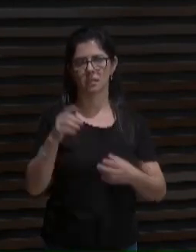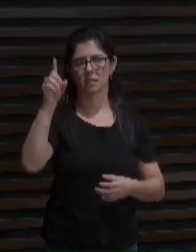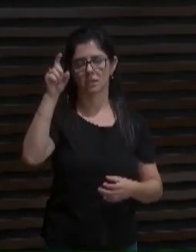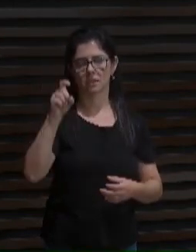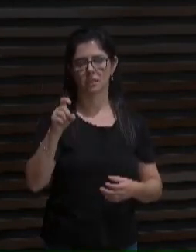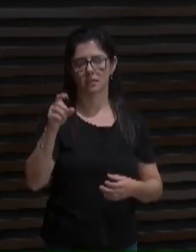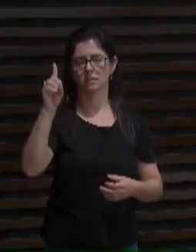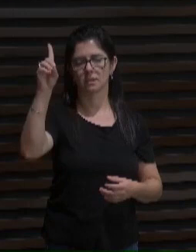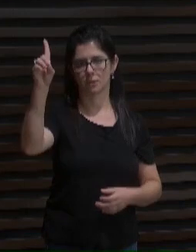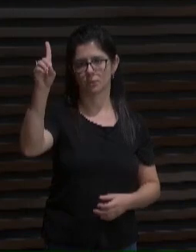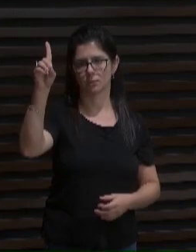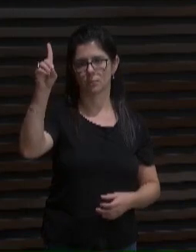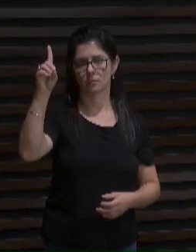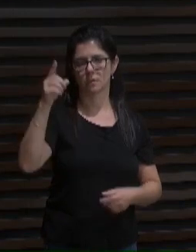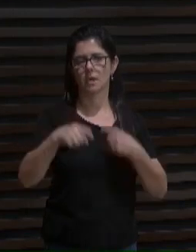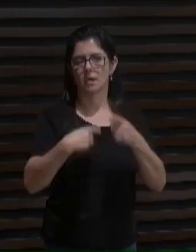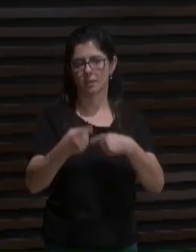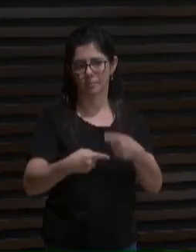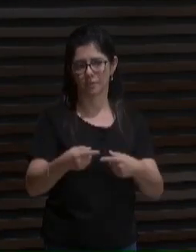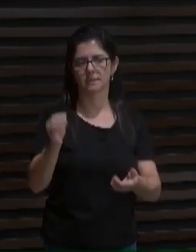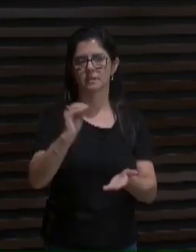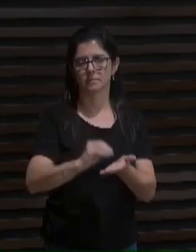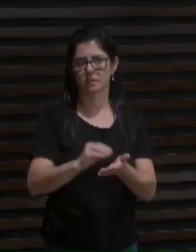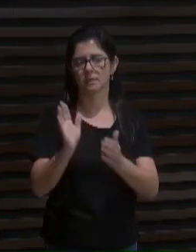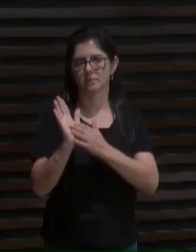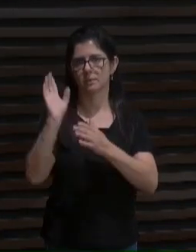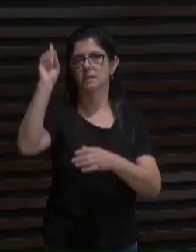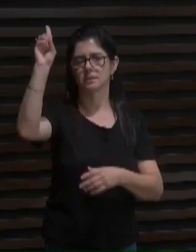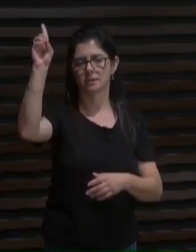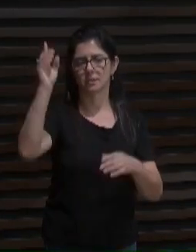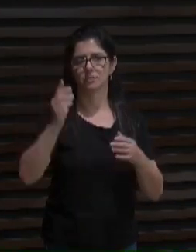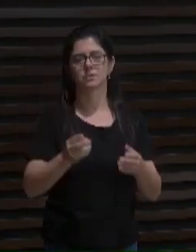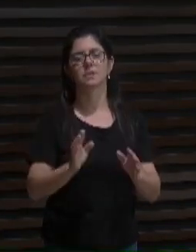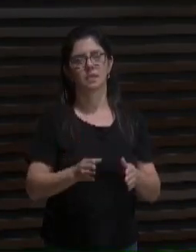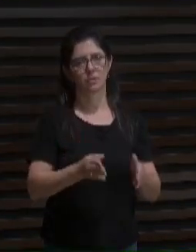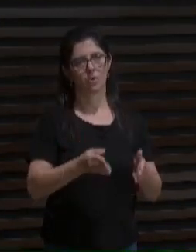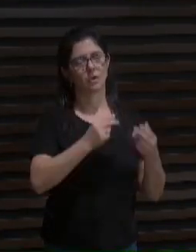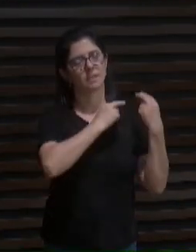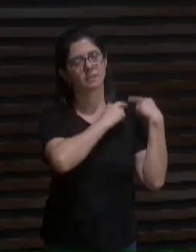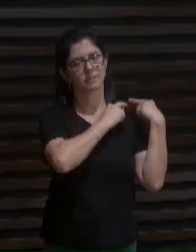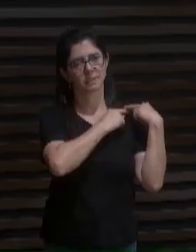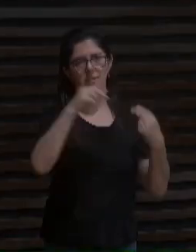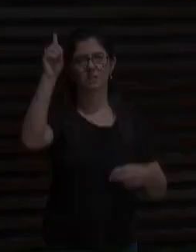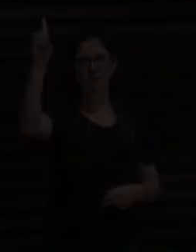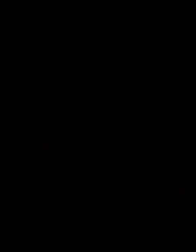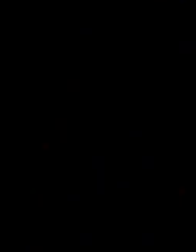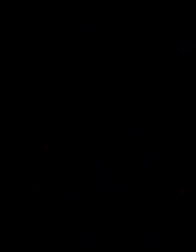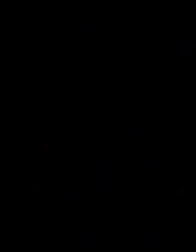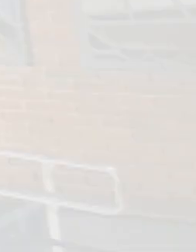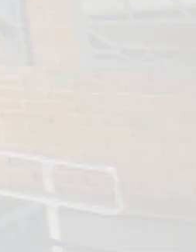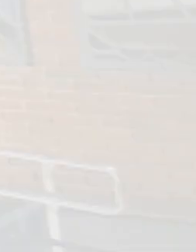a responsabilidade é dele. E agora sai o peso das costas. Louvado seja o Senhor.